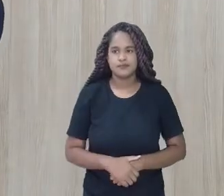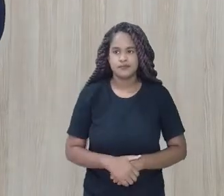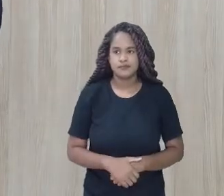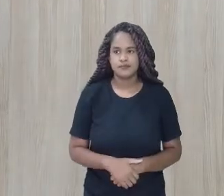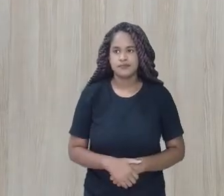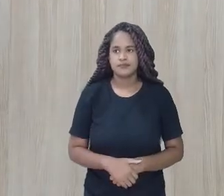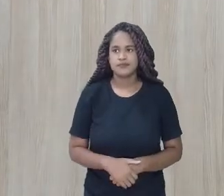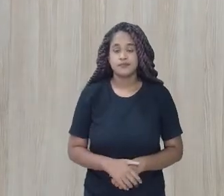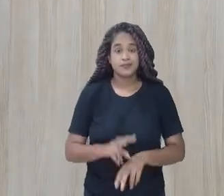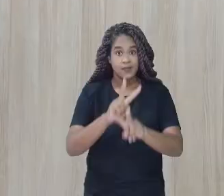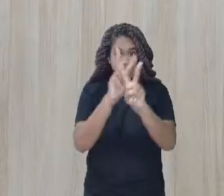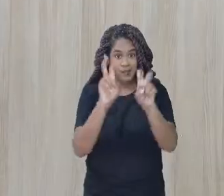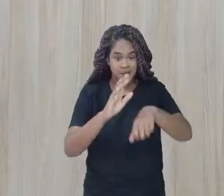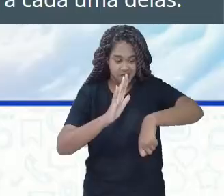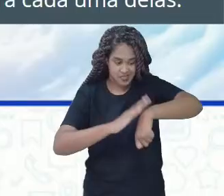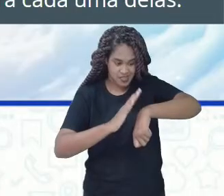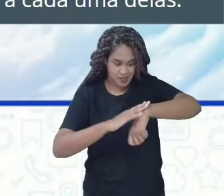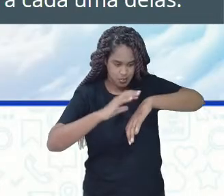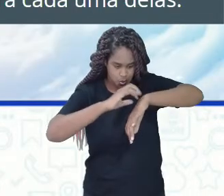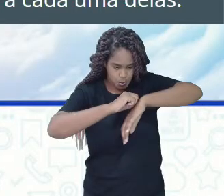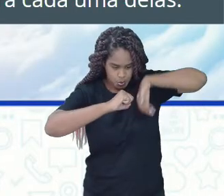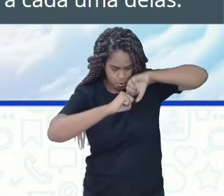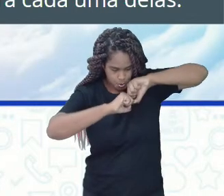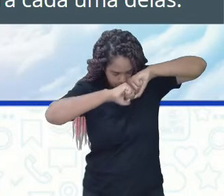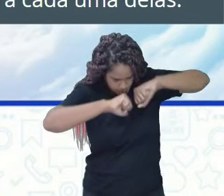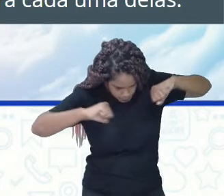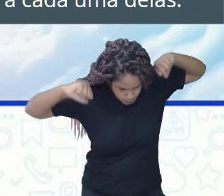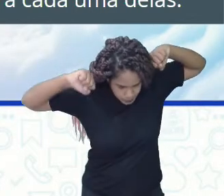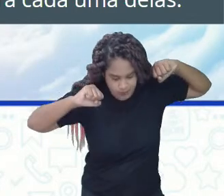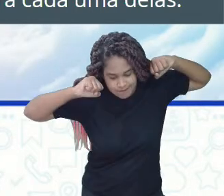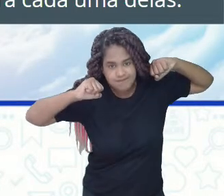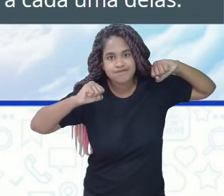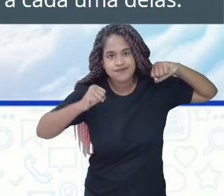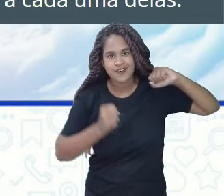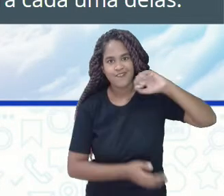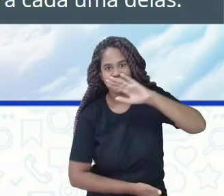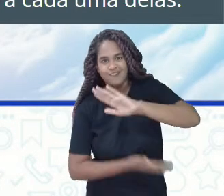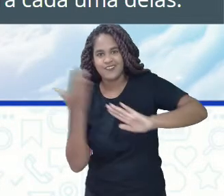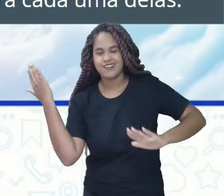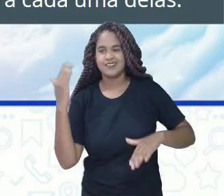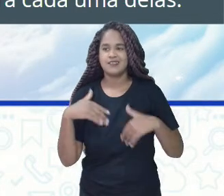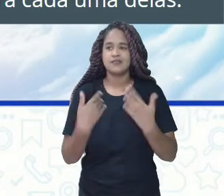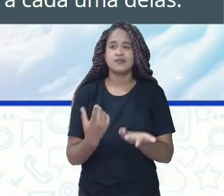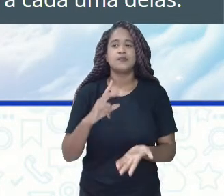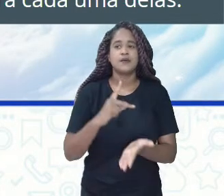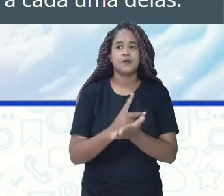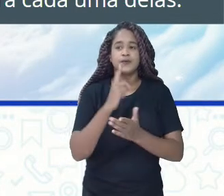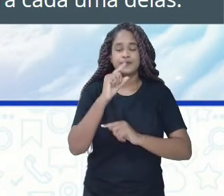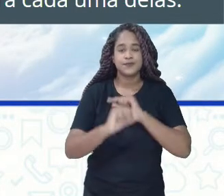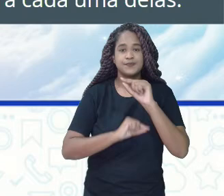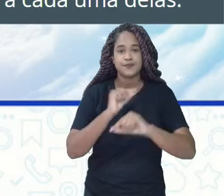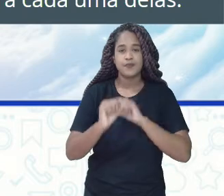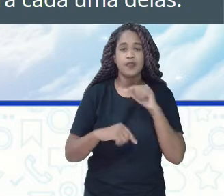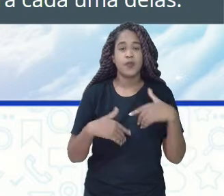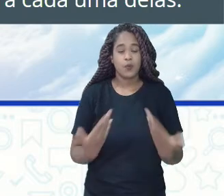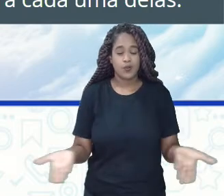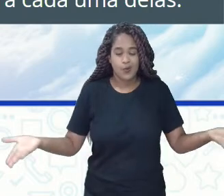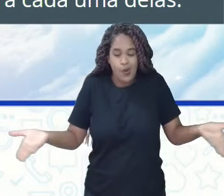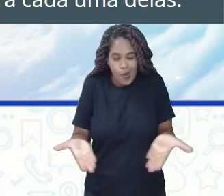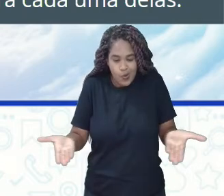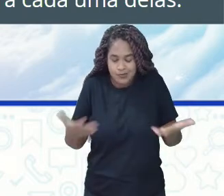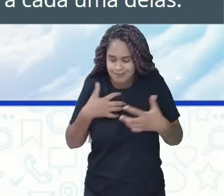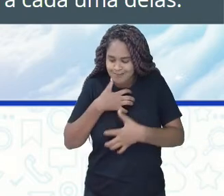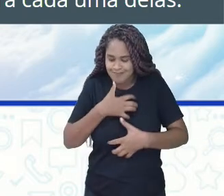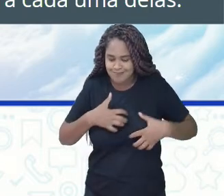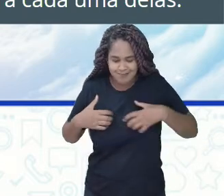E por falar em viagem no tempo, a viagem no tempo acontece na literatura normalmente quando há uma inquietação no presente vivido